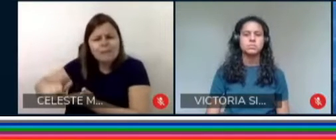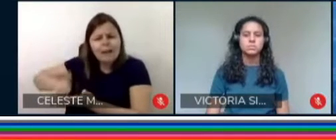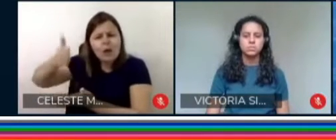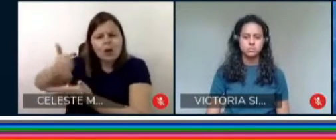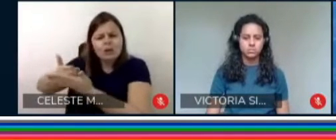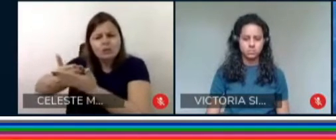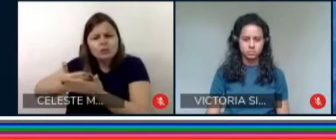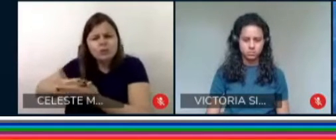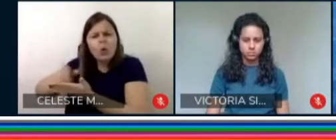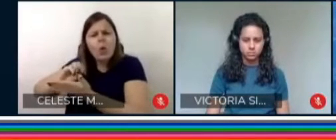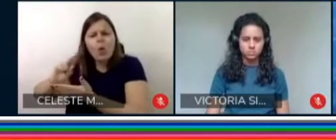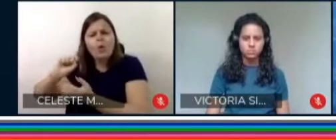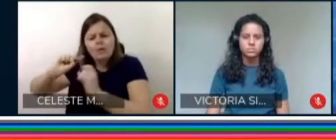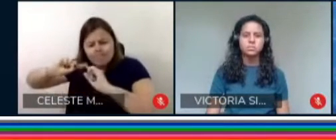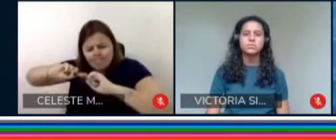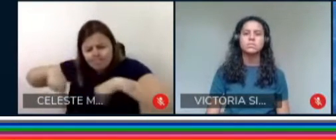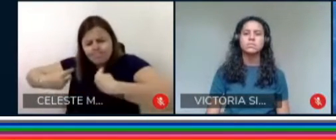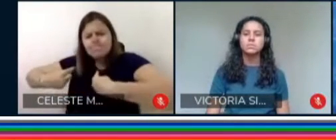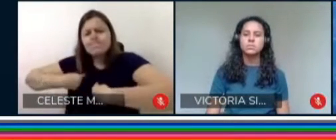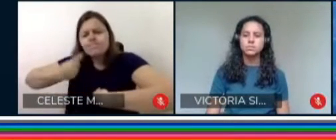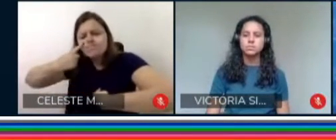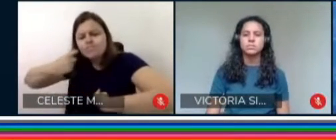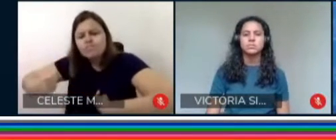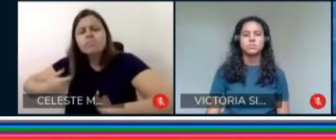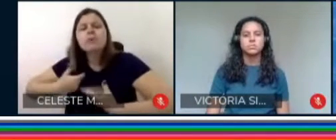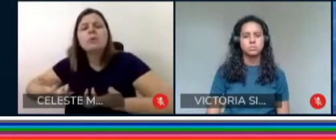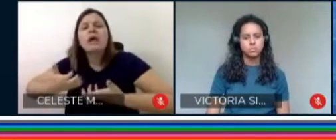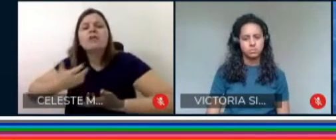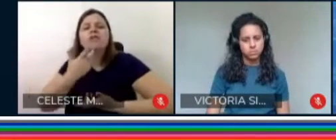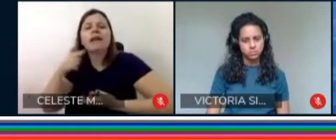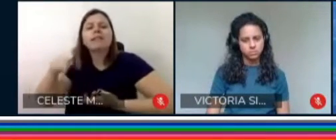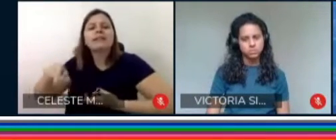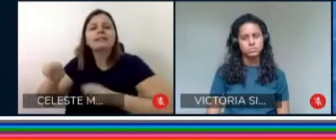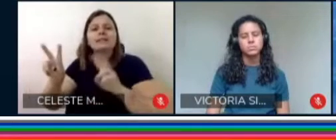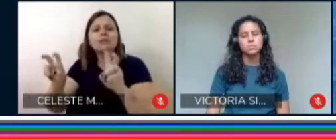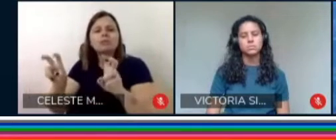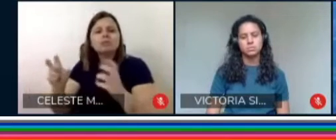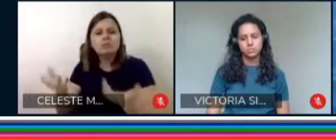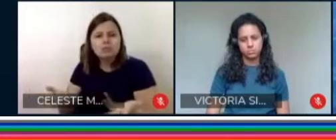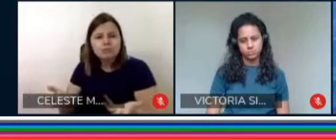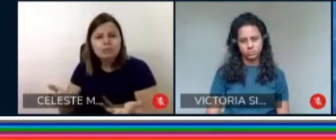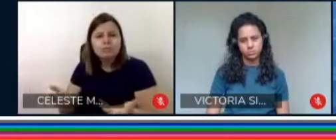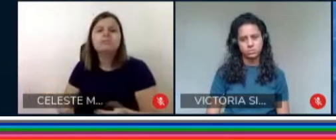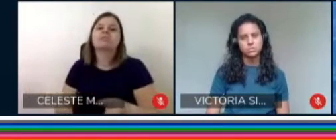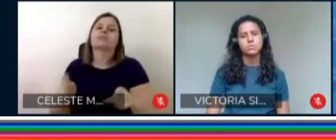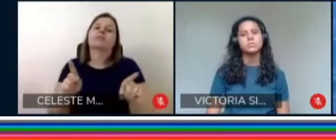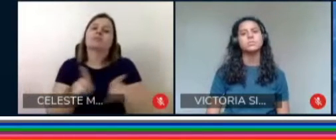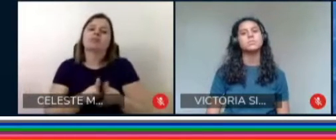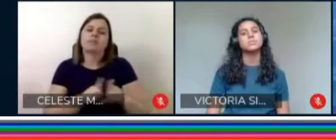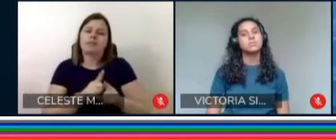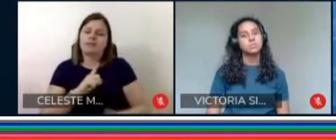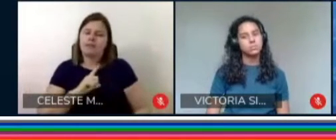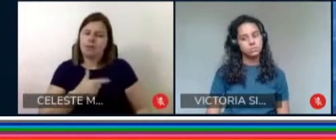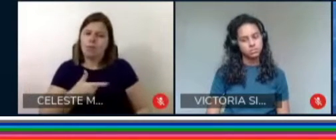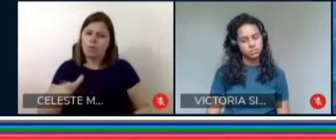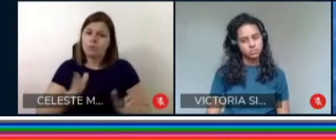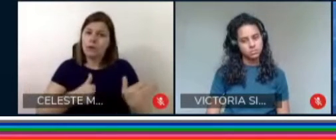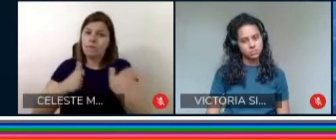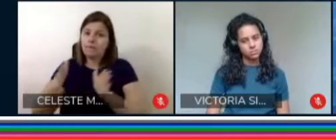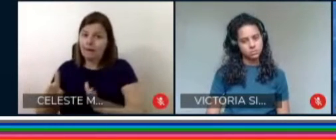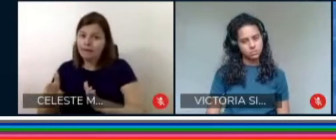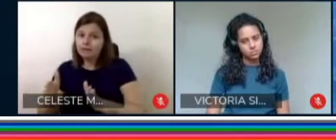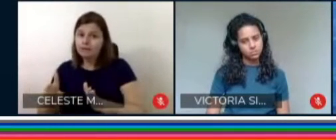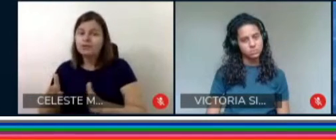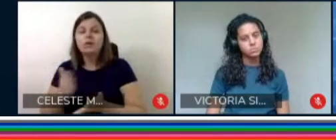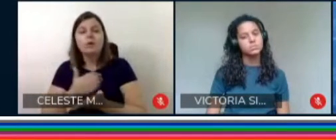me instiga a curiosidade para eu falar aqui. E daí vai para uma outra parte que já começa a desenhar,